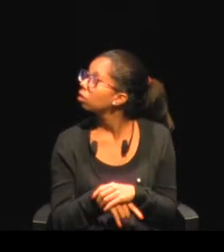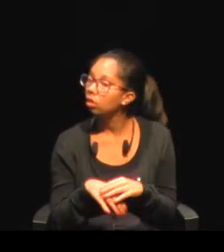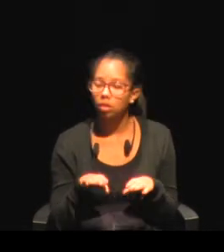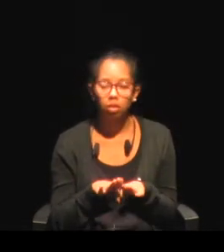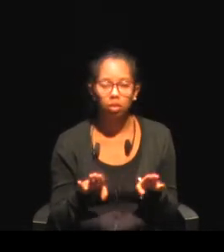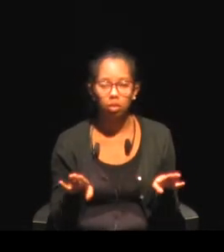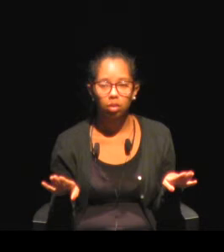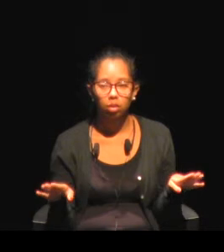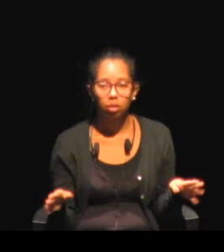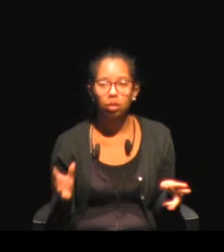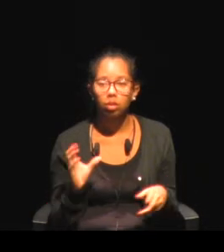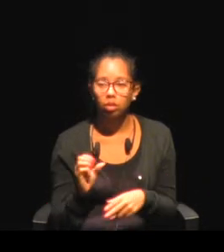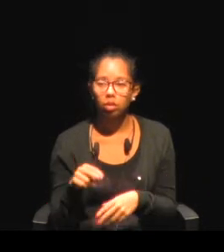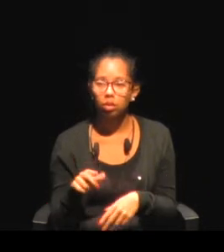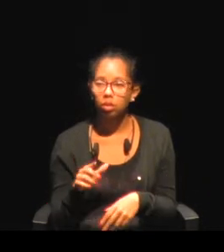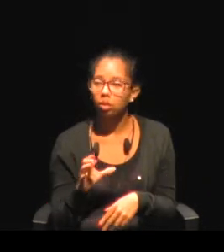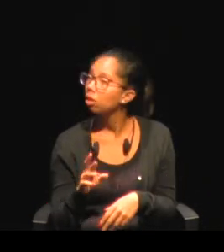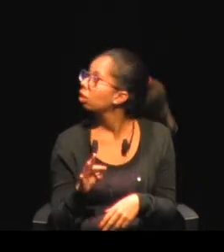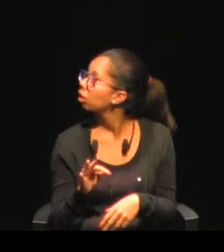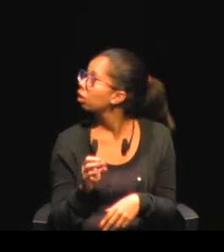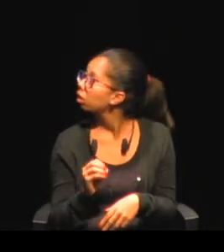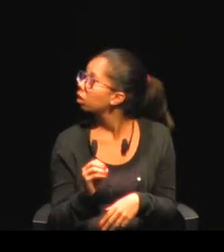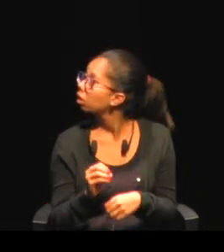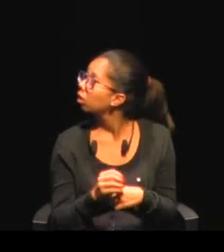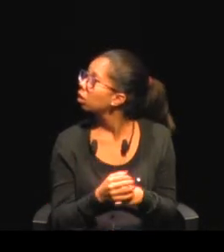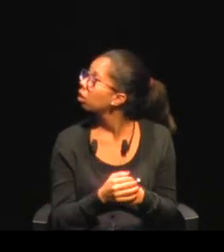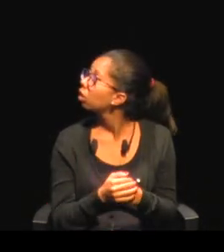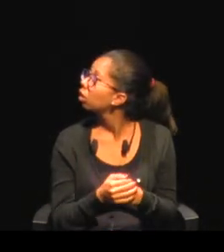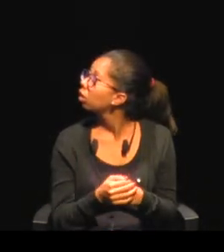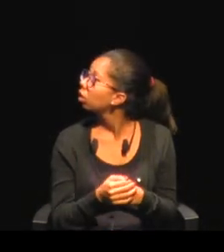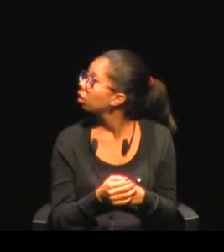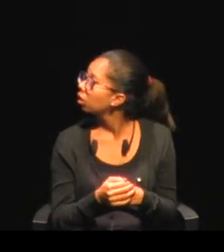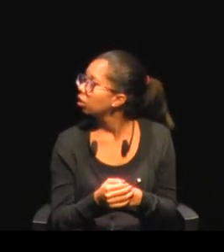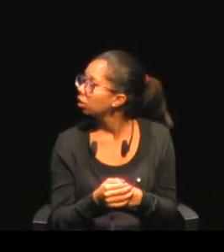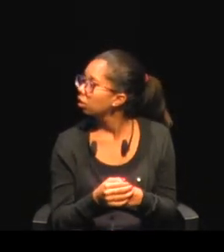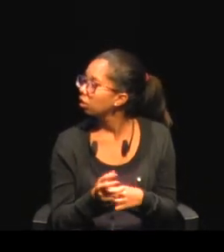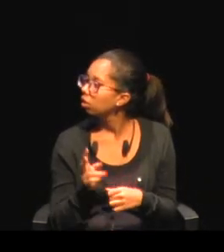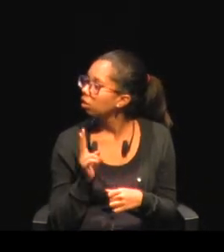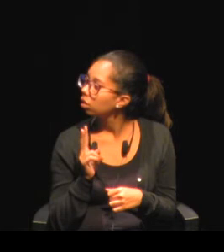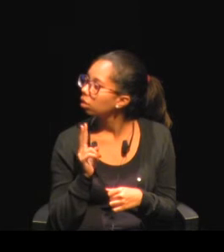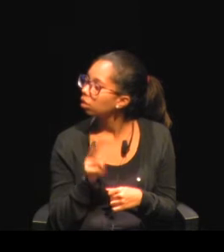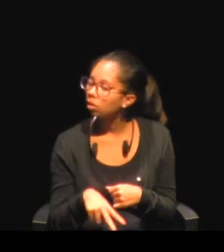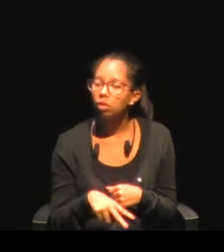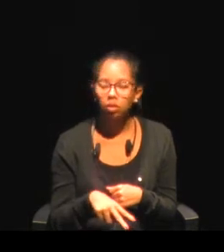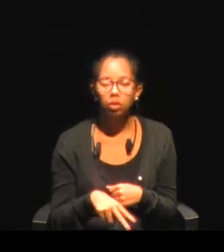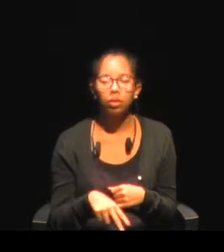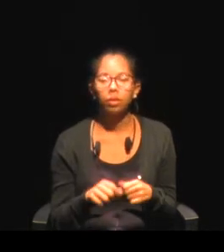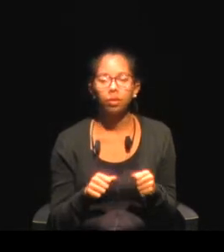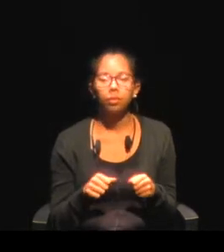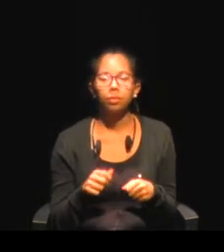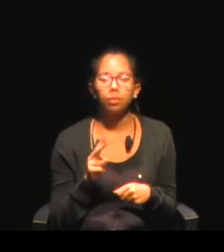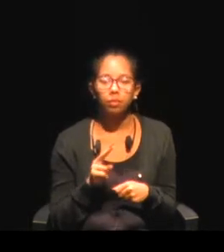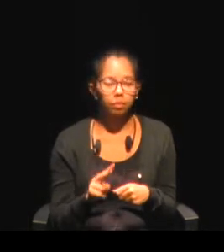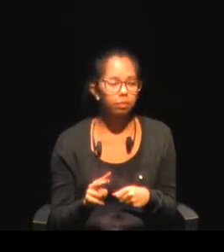Essa lâmina de concreto, essa laje, ela se apoia no que restou daquele muro e no muro novo e recompõe a ideia